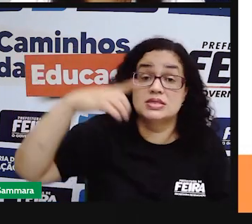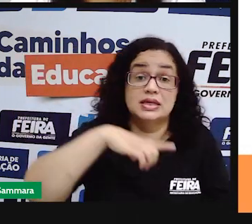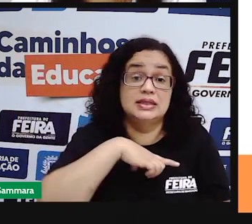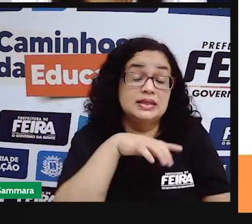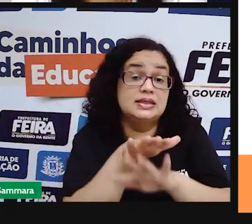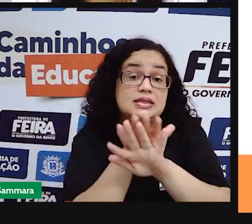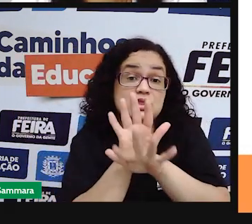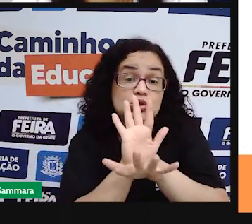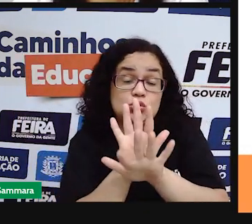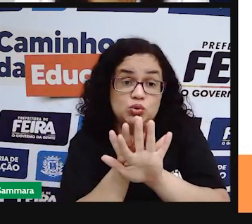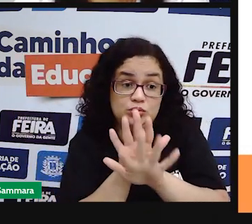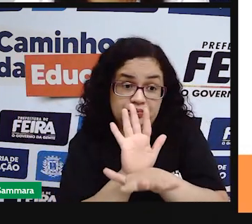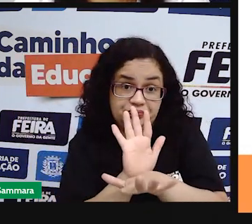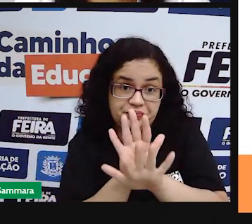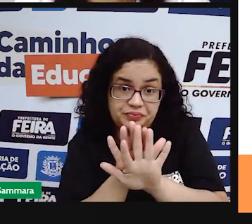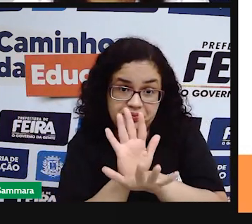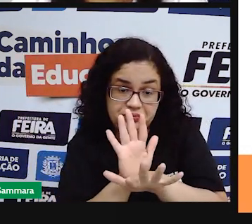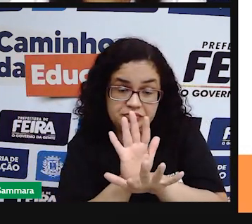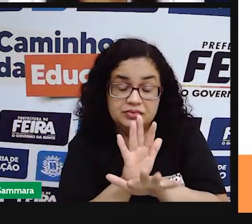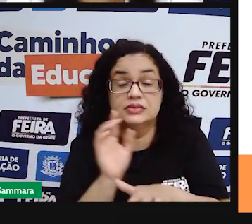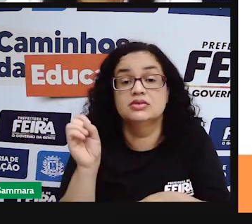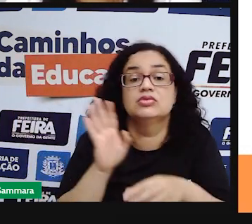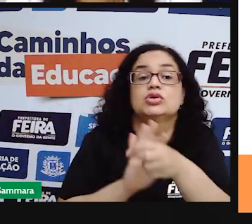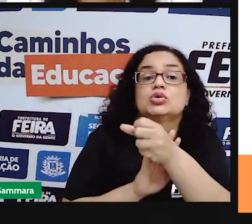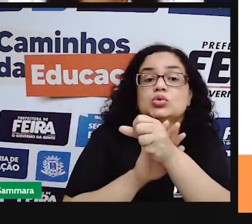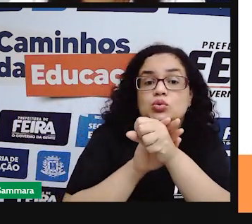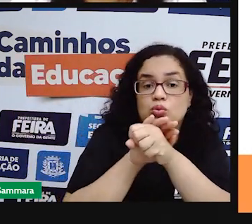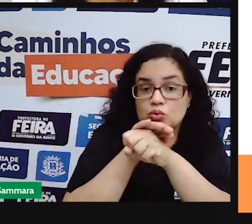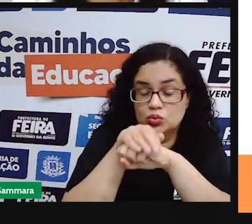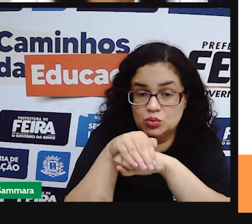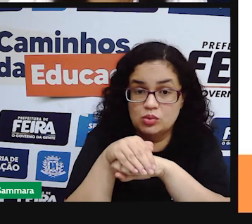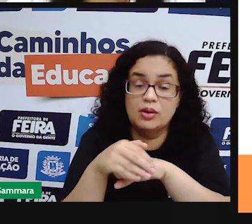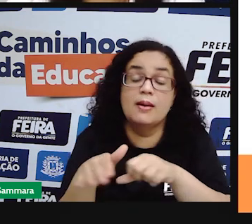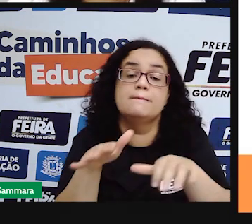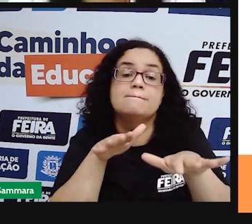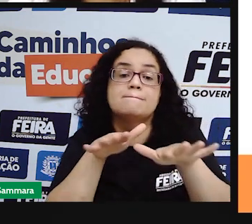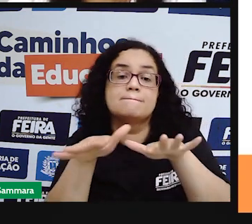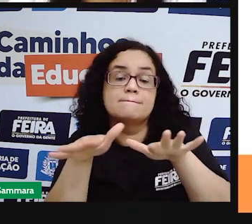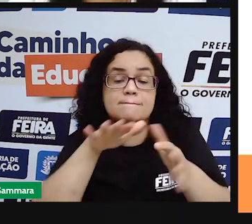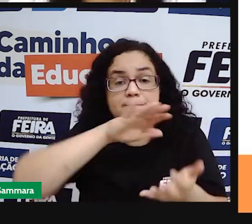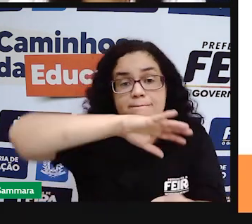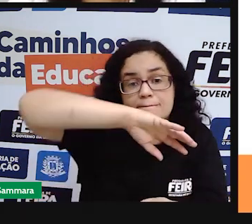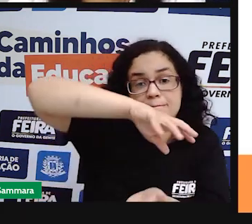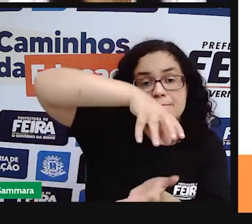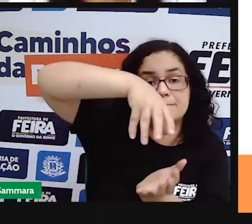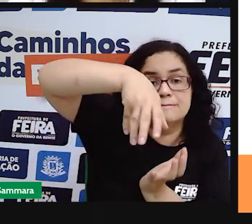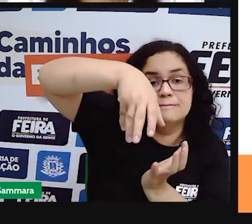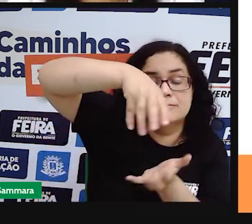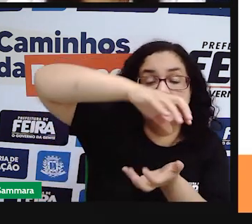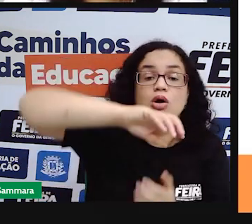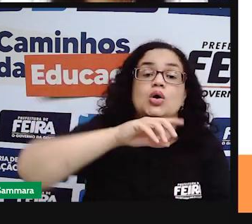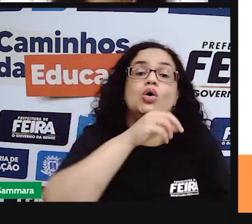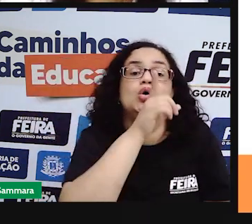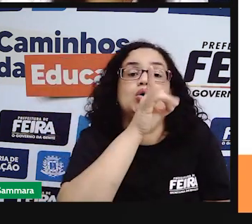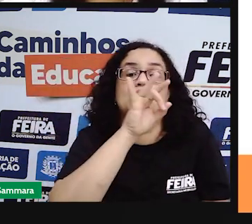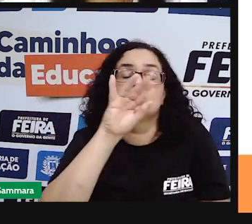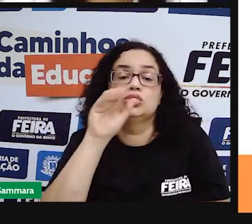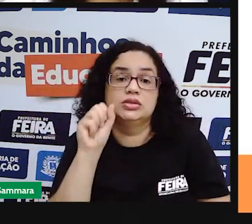sombra, formando a noite. Então, é esse movimento que permite que os dias e as